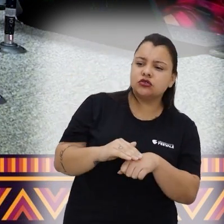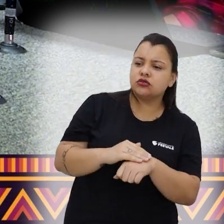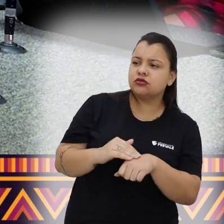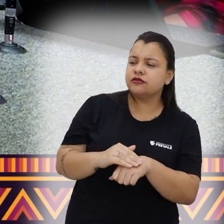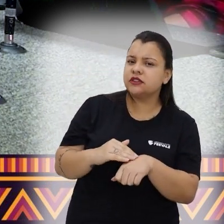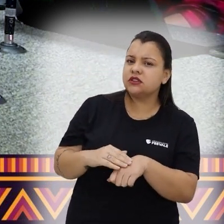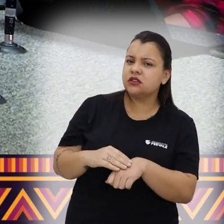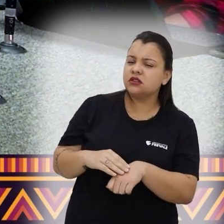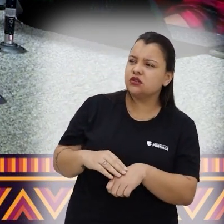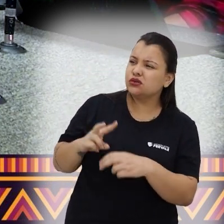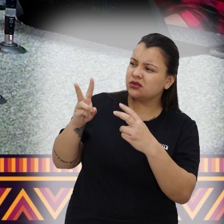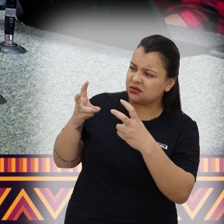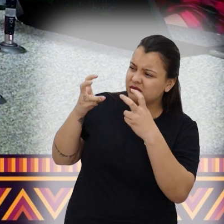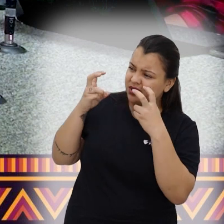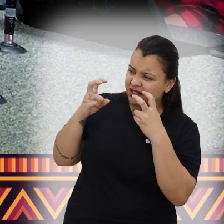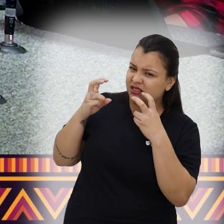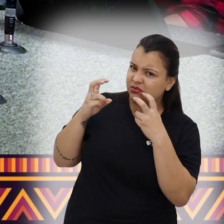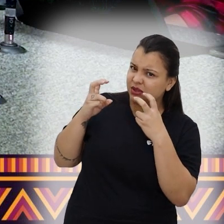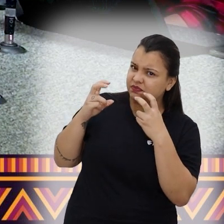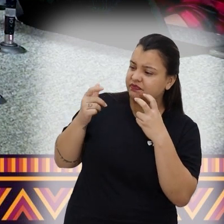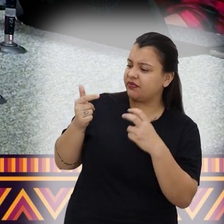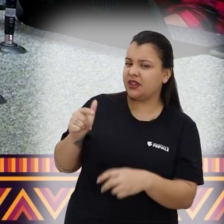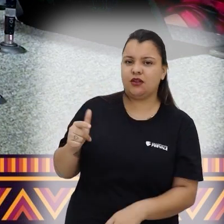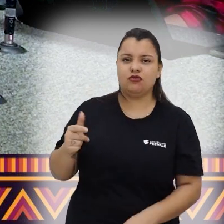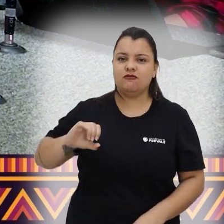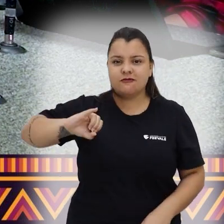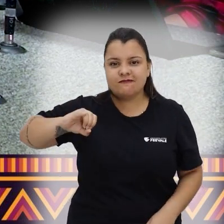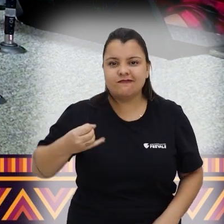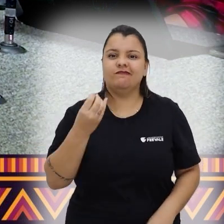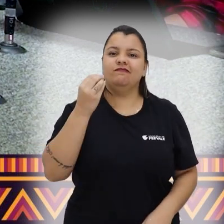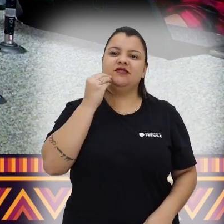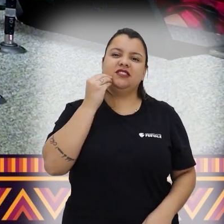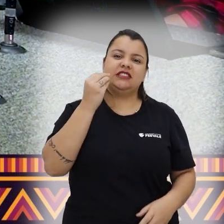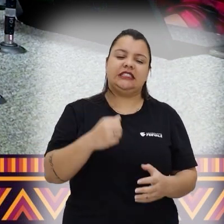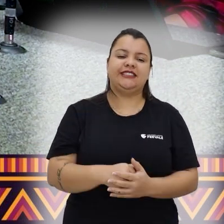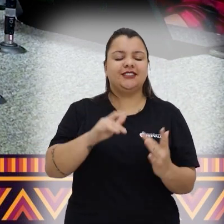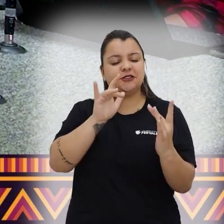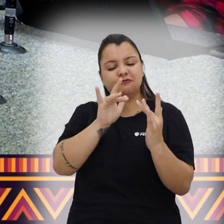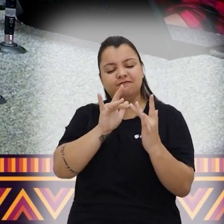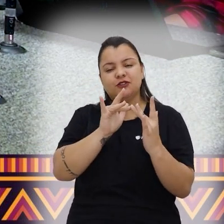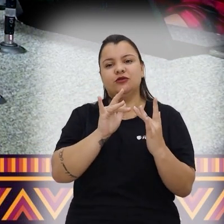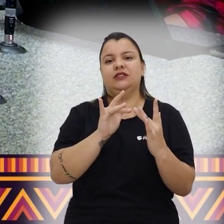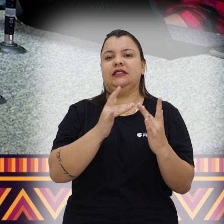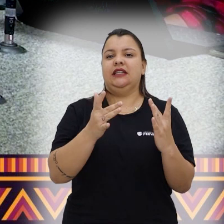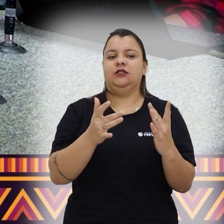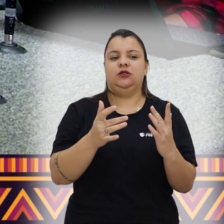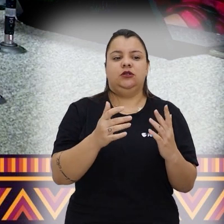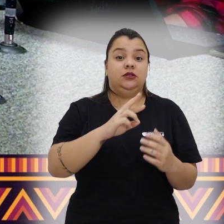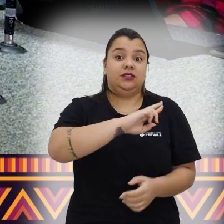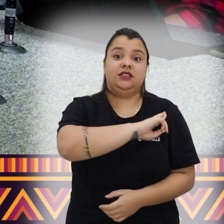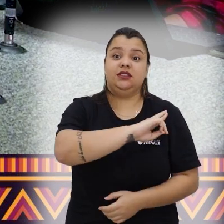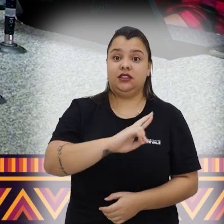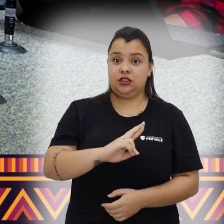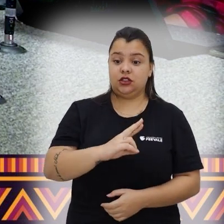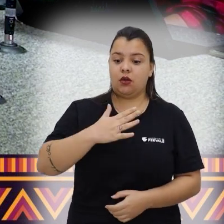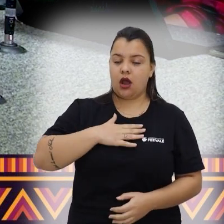nunca tive a oportunidade de ter contato com esses tipos de religião, porque a minha